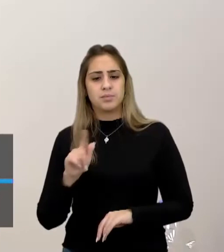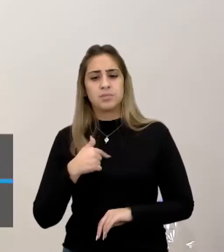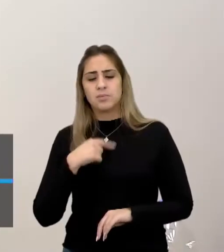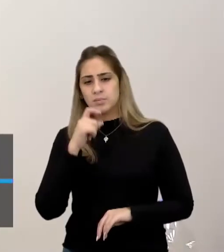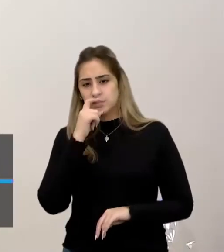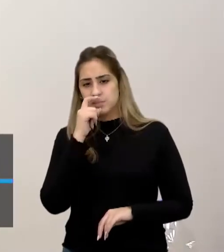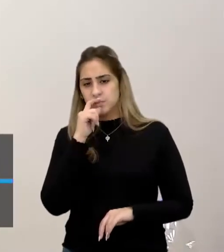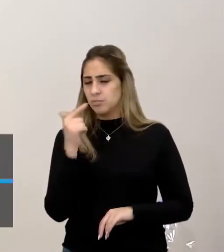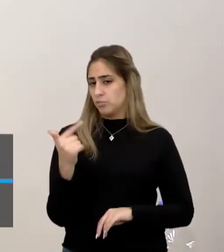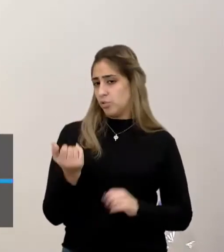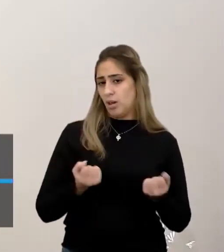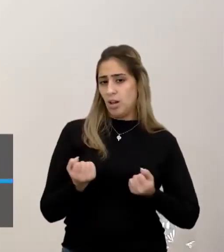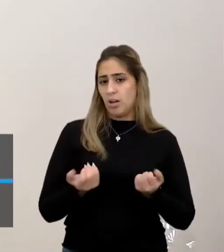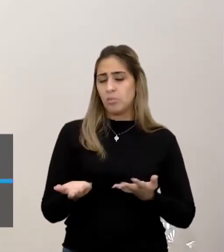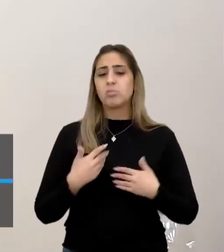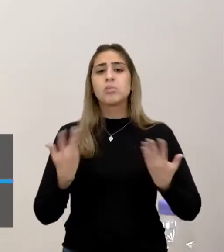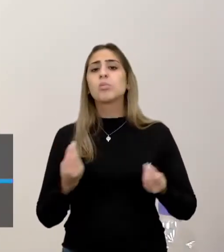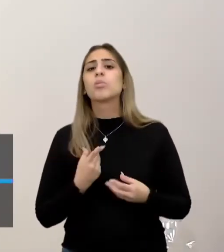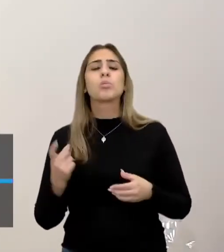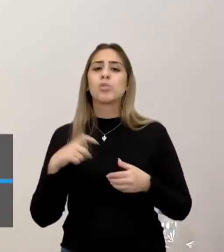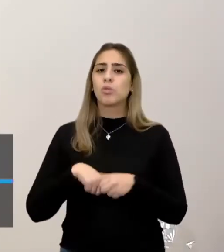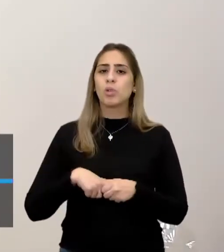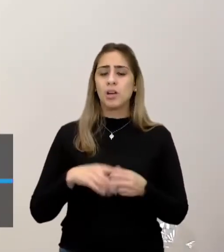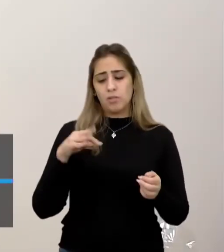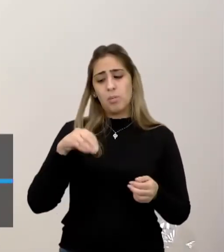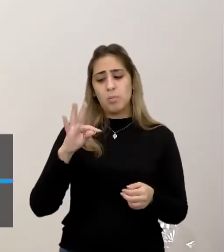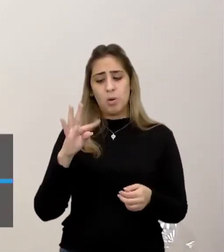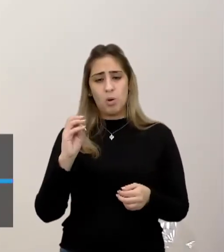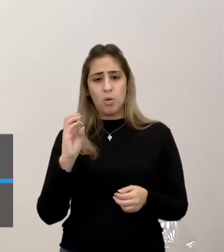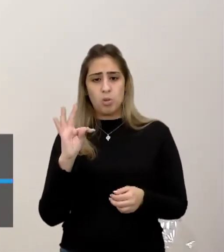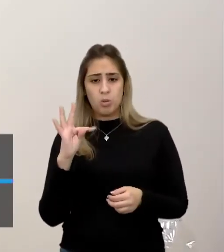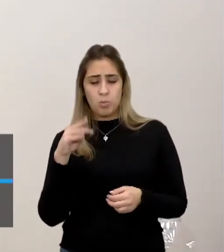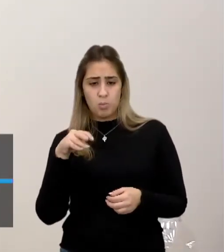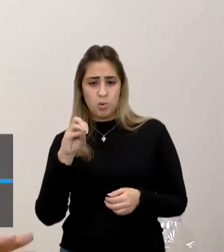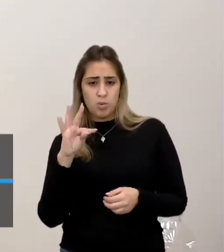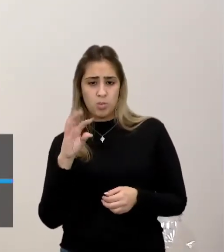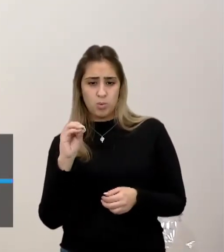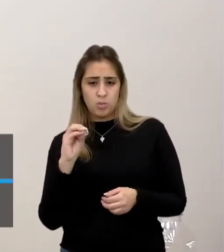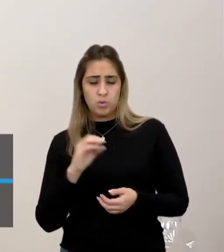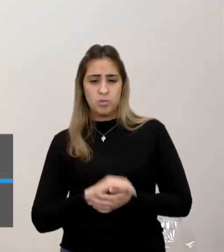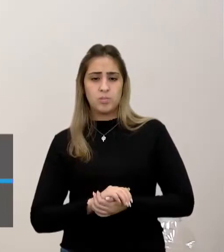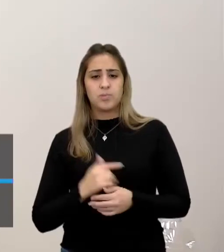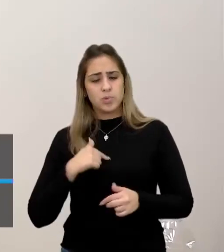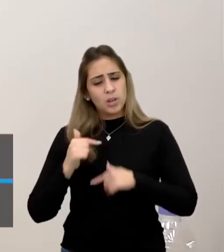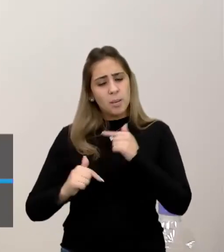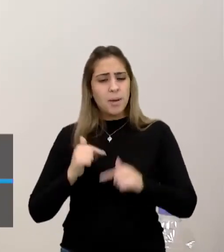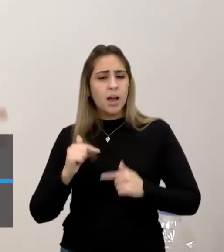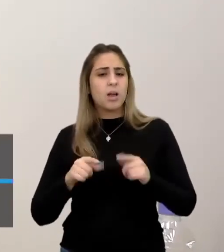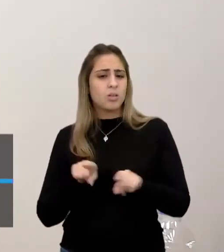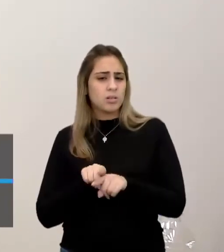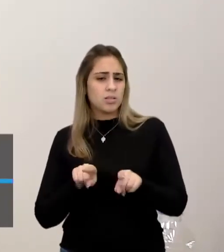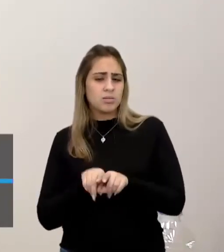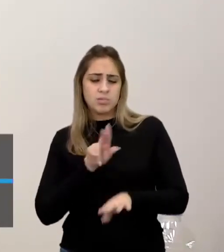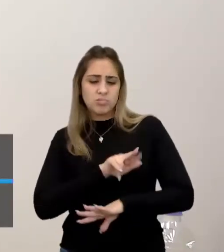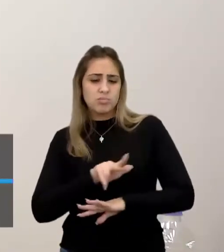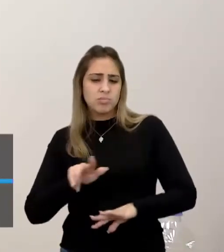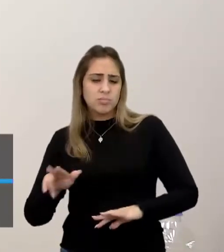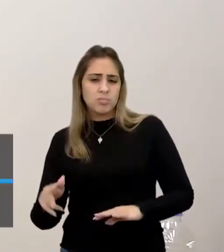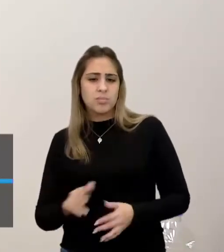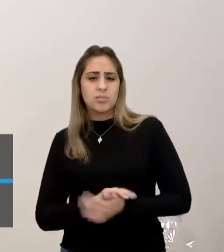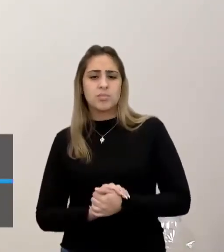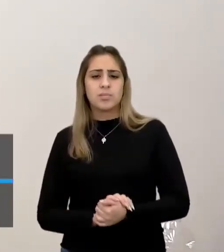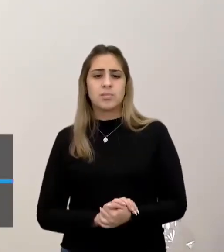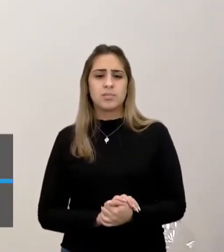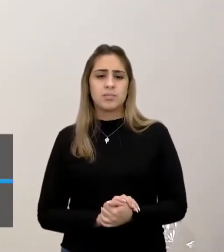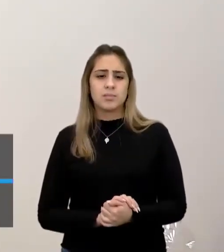pais não tinham carro. Então, como é que eu voltava? Não só da balada do trabalho, eu tinha que me